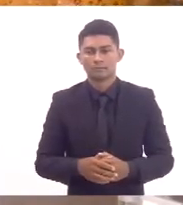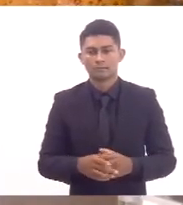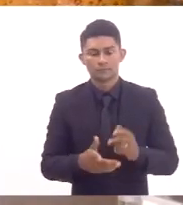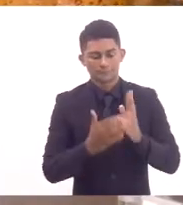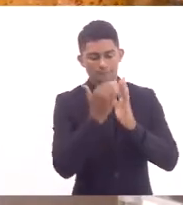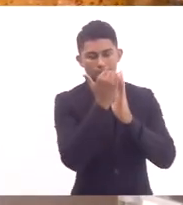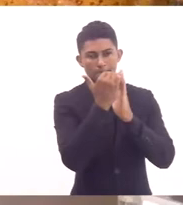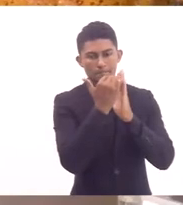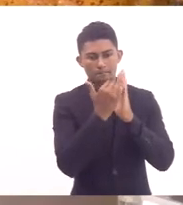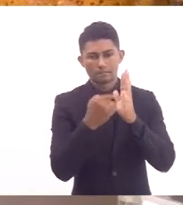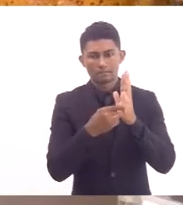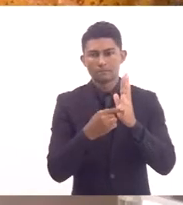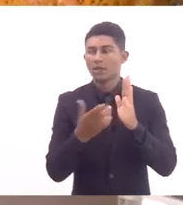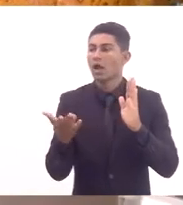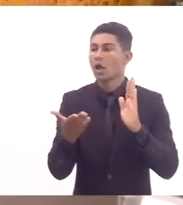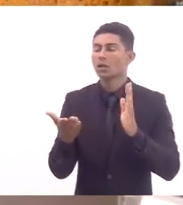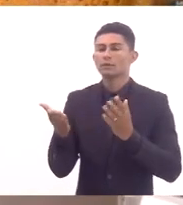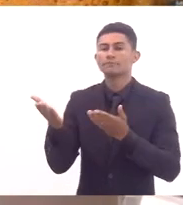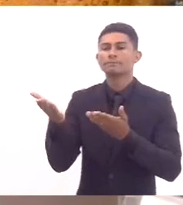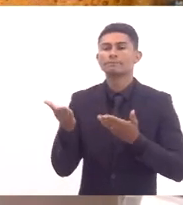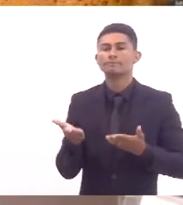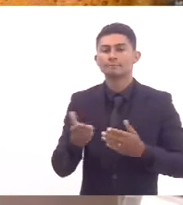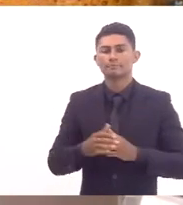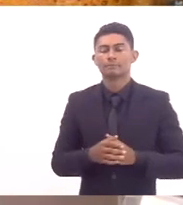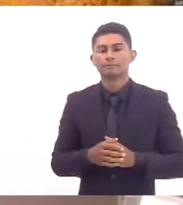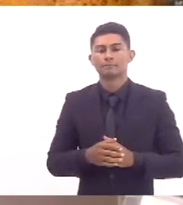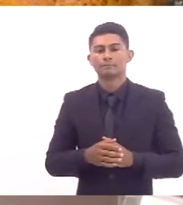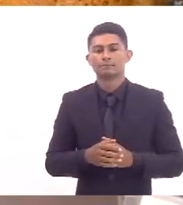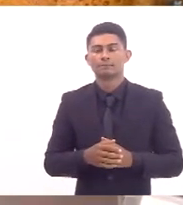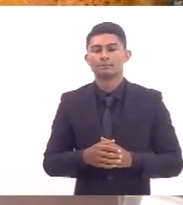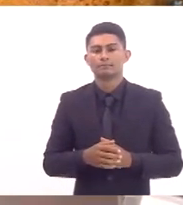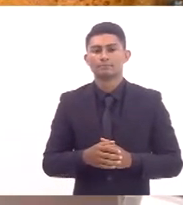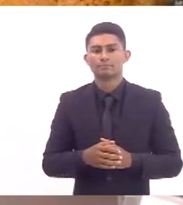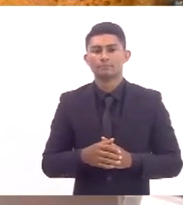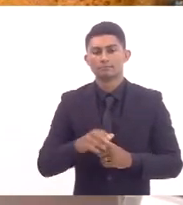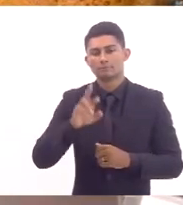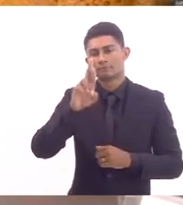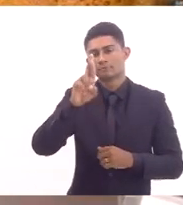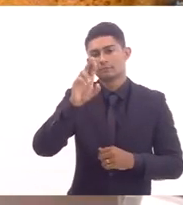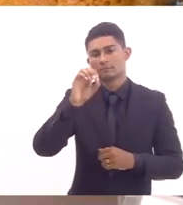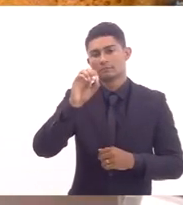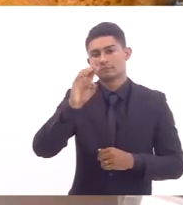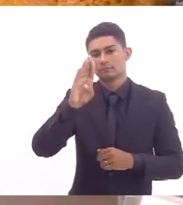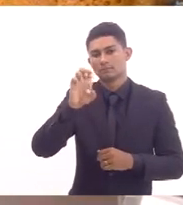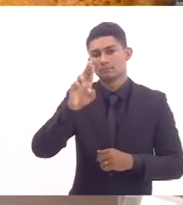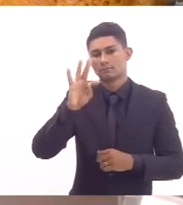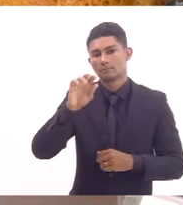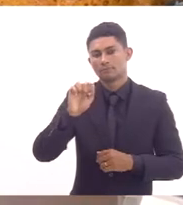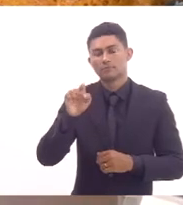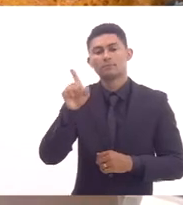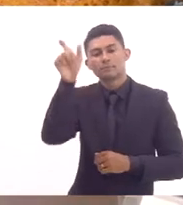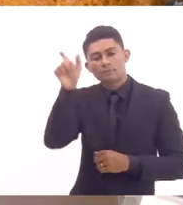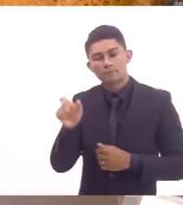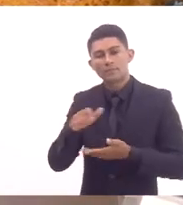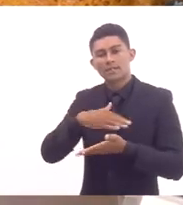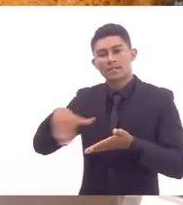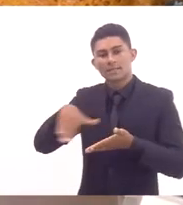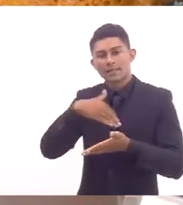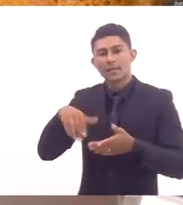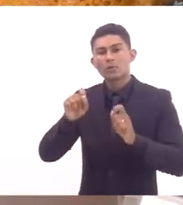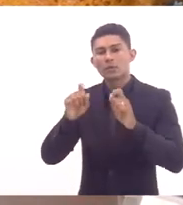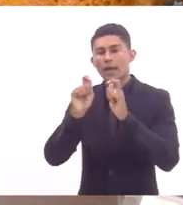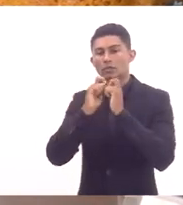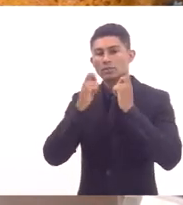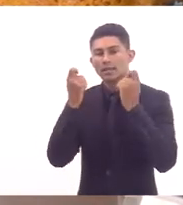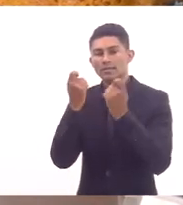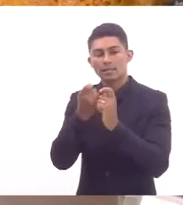programação a próxima então é a Roberta Calábria secretária executiva da associação de